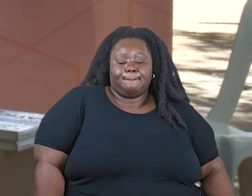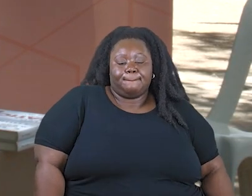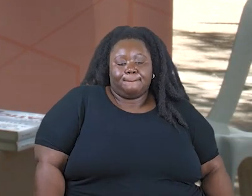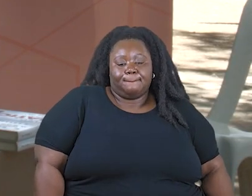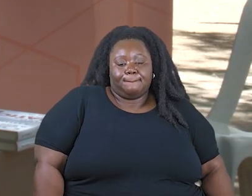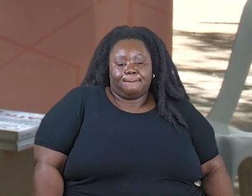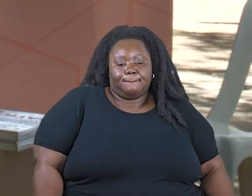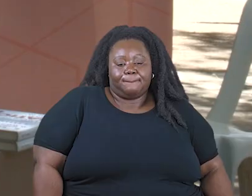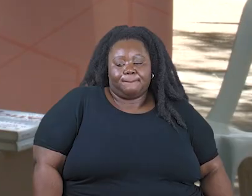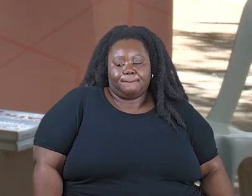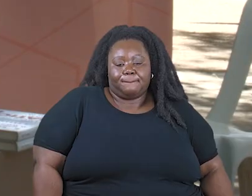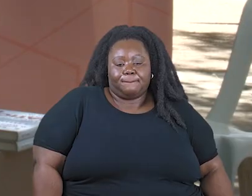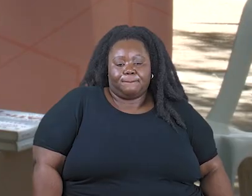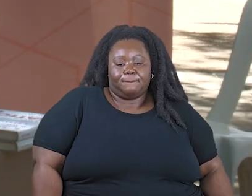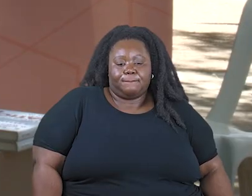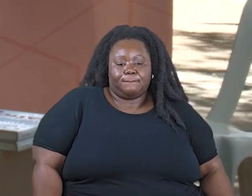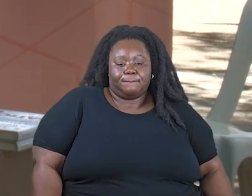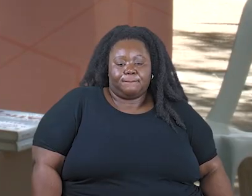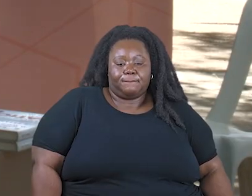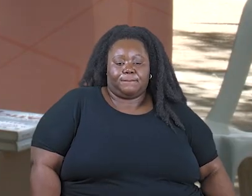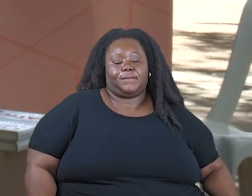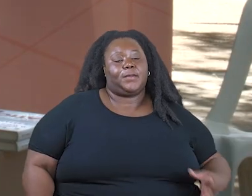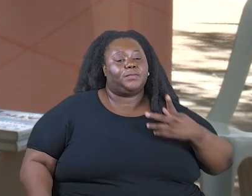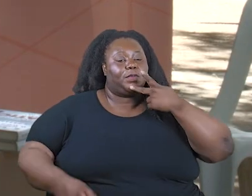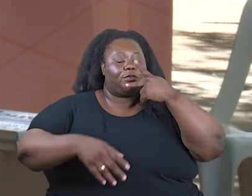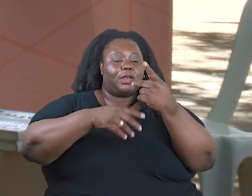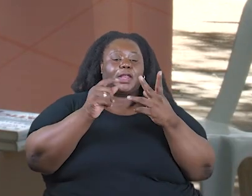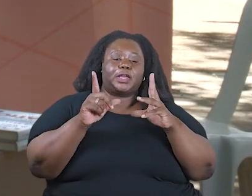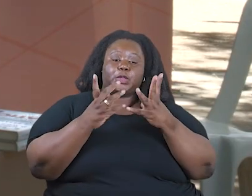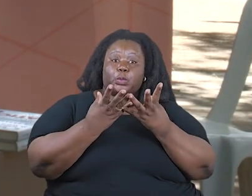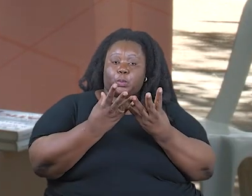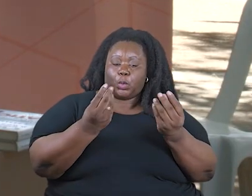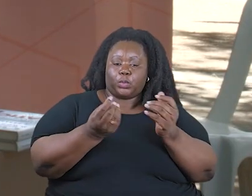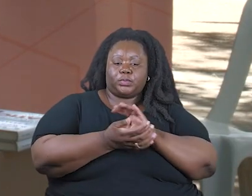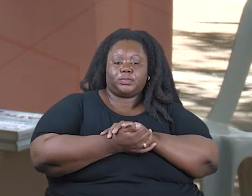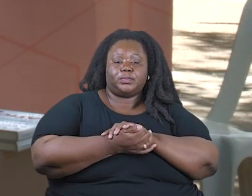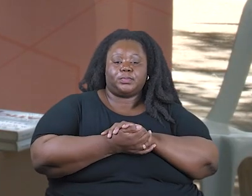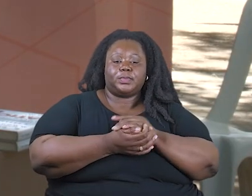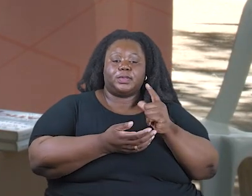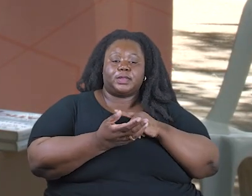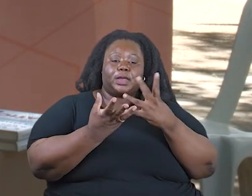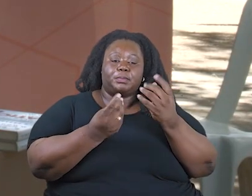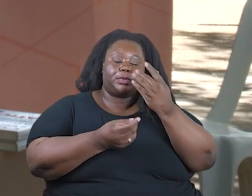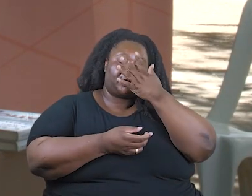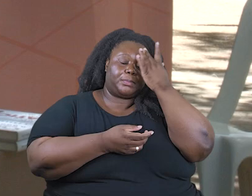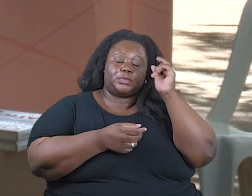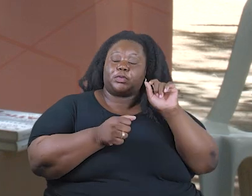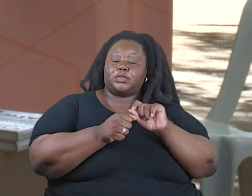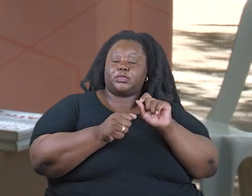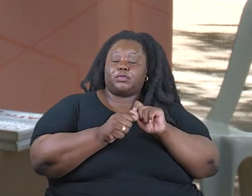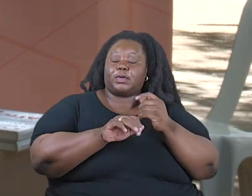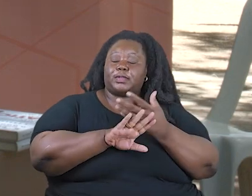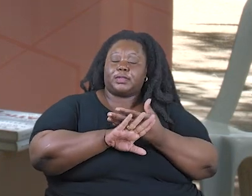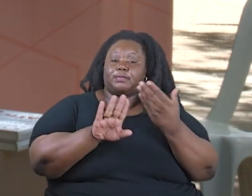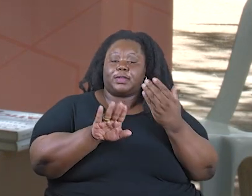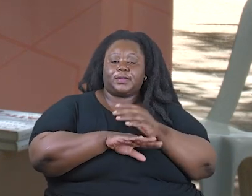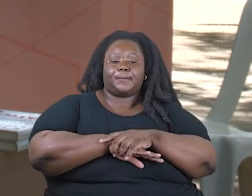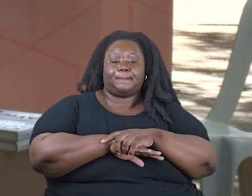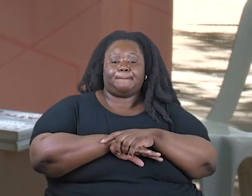Sim. Quando eu falei do múltiplo, tem muita gente que não faz distinção,